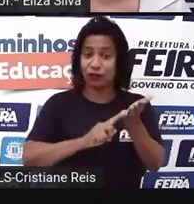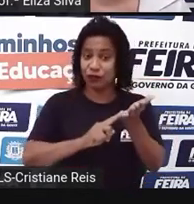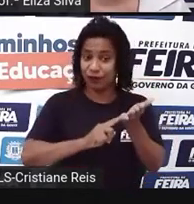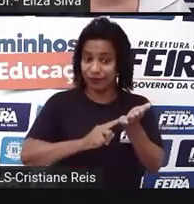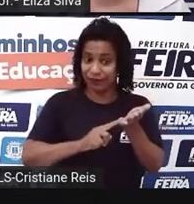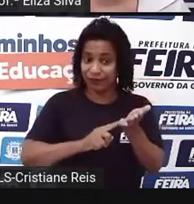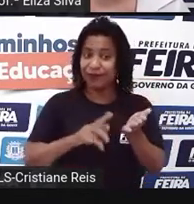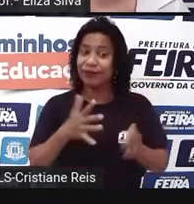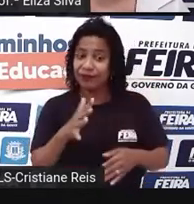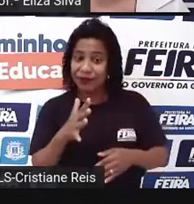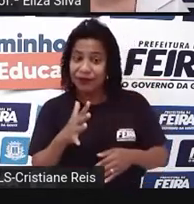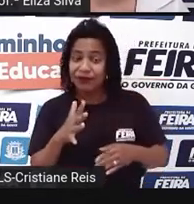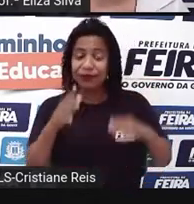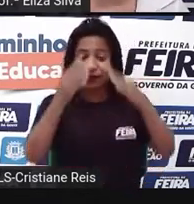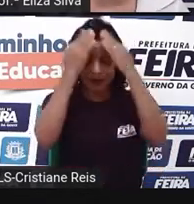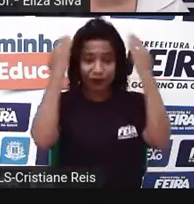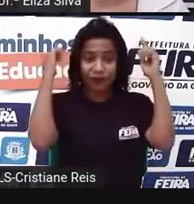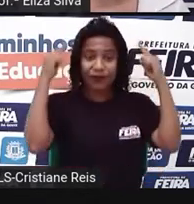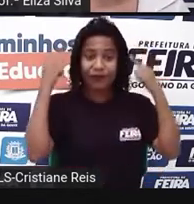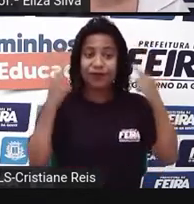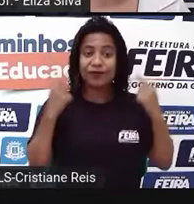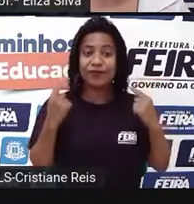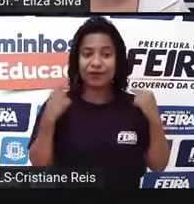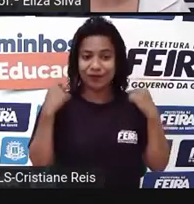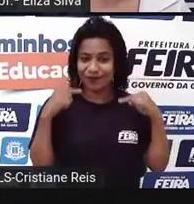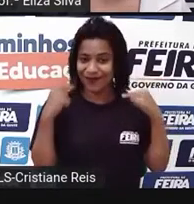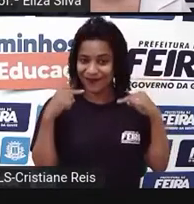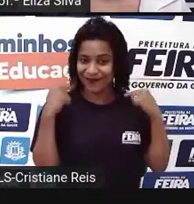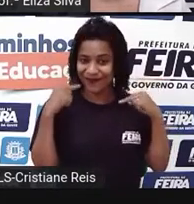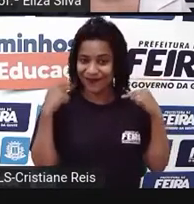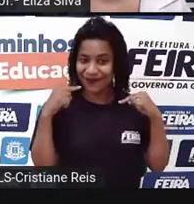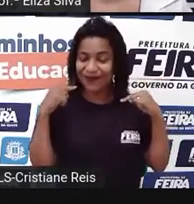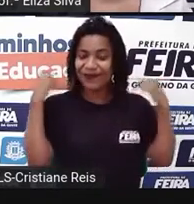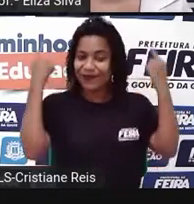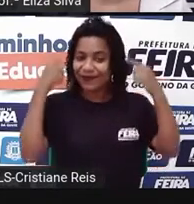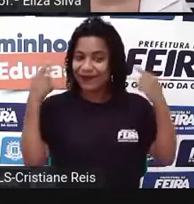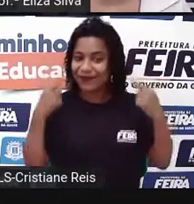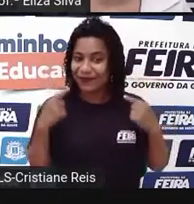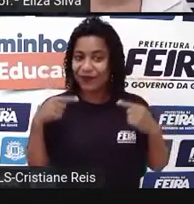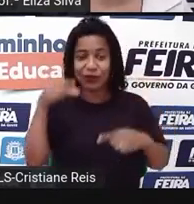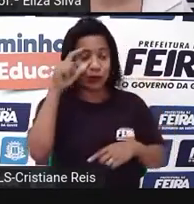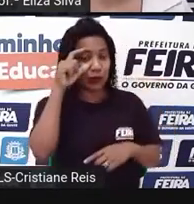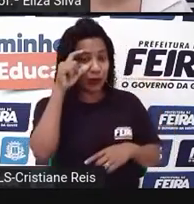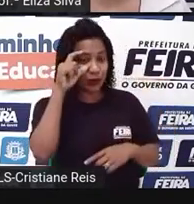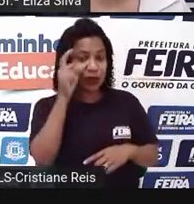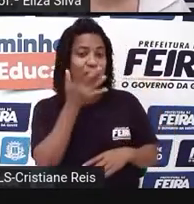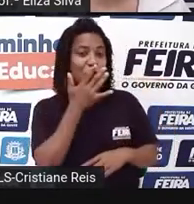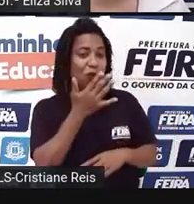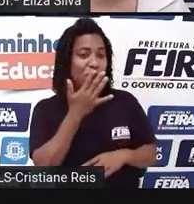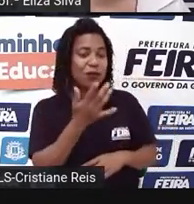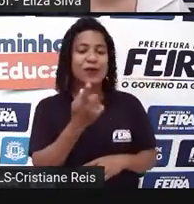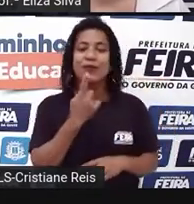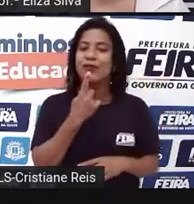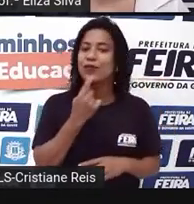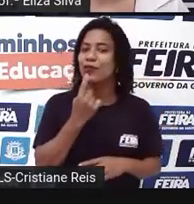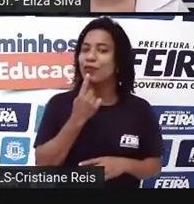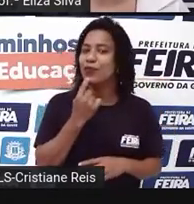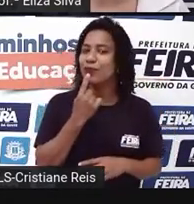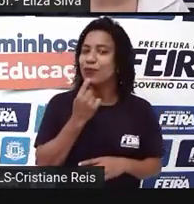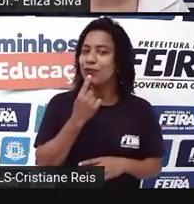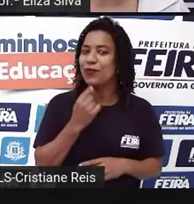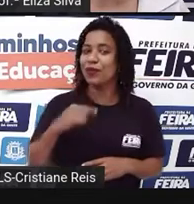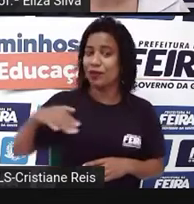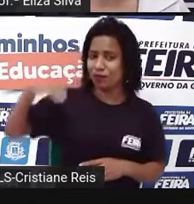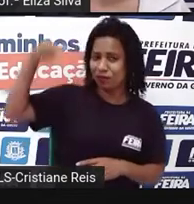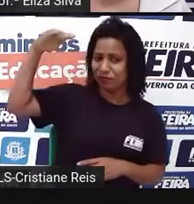cabelos crespos, de tamanho médio e ondulados. Uso óculos com haste vermelha. Tenho uma